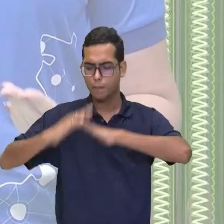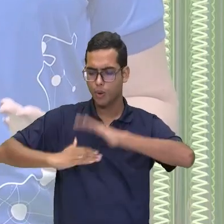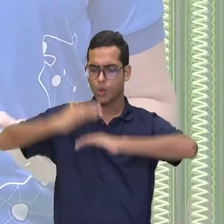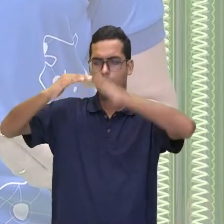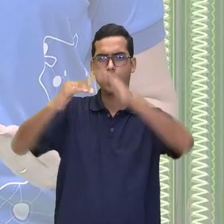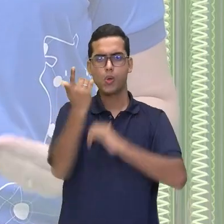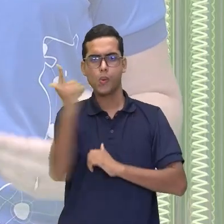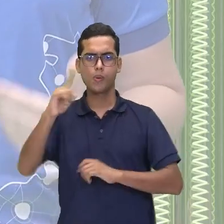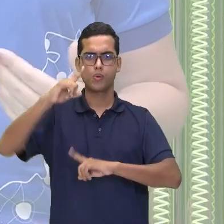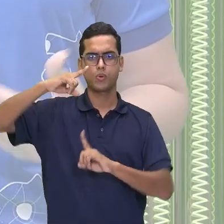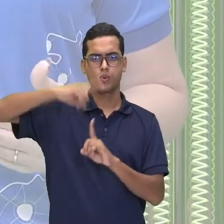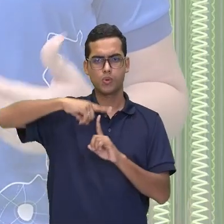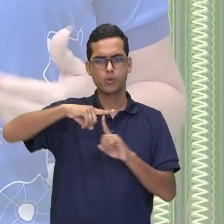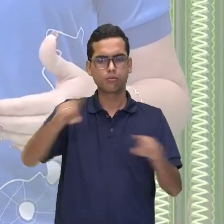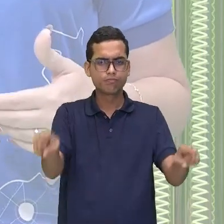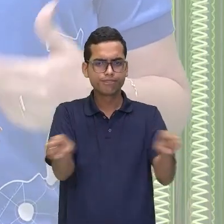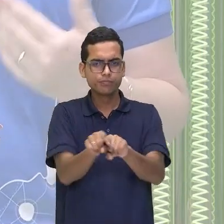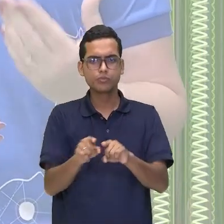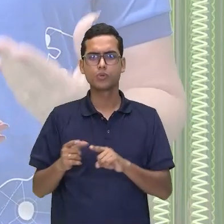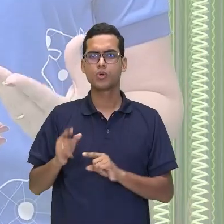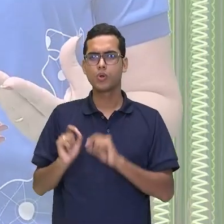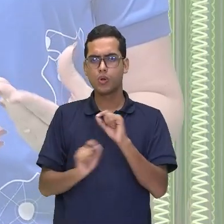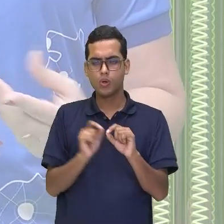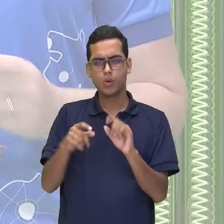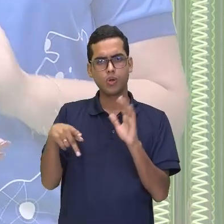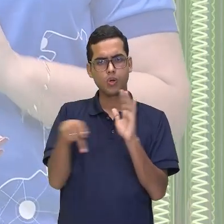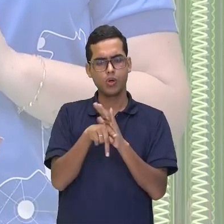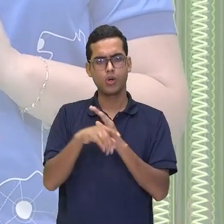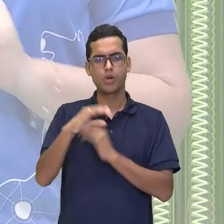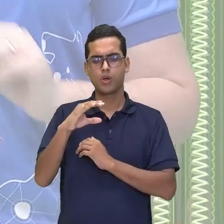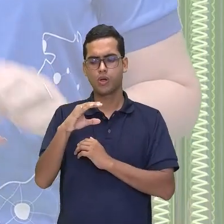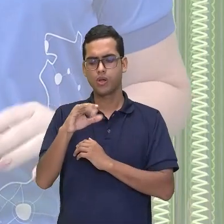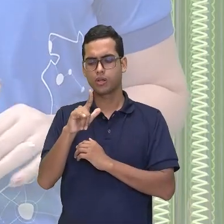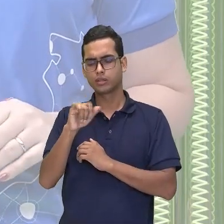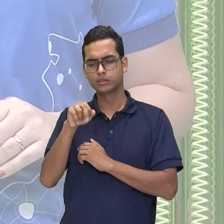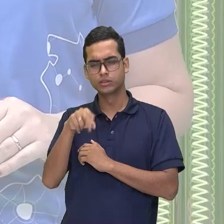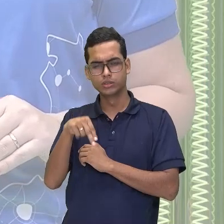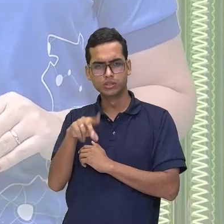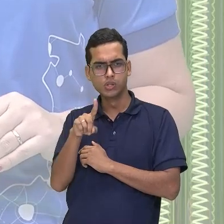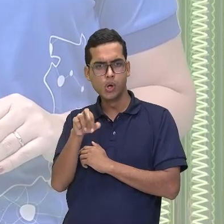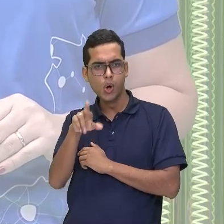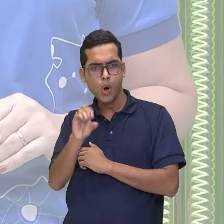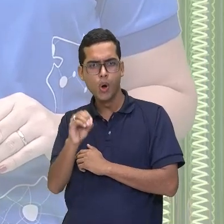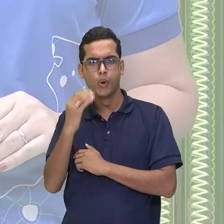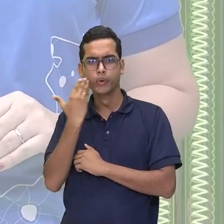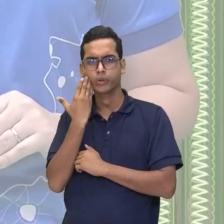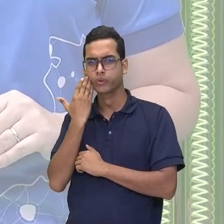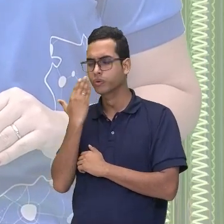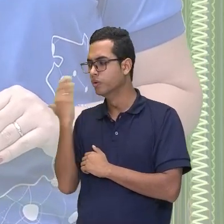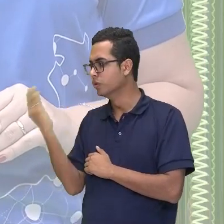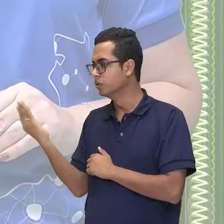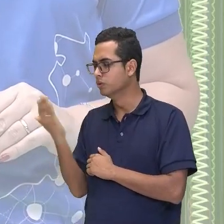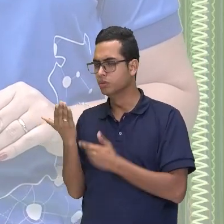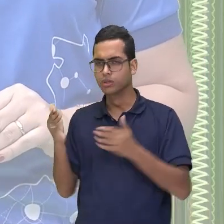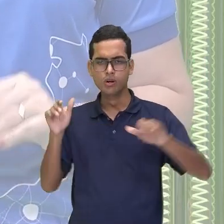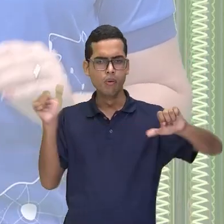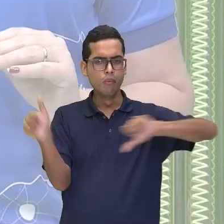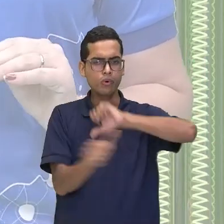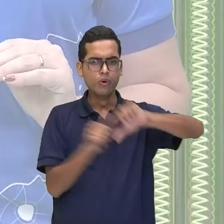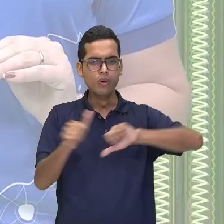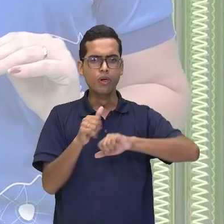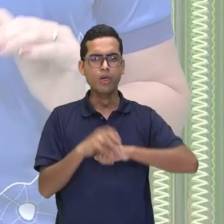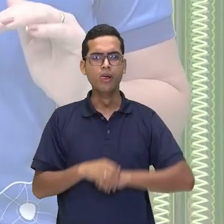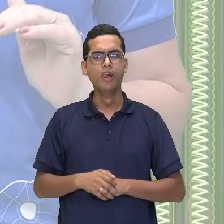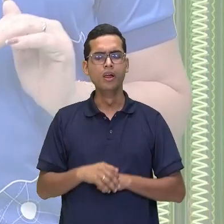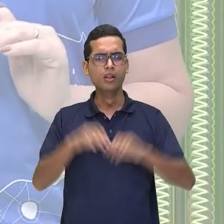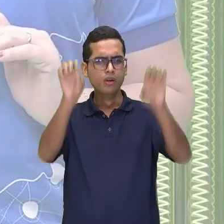outro formato aí de cilindros, tá? Então, vamos observar aí na nossa sequência, olha, que é o formato em V. Então,